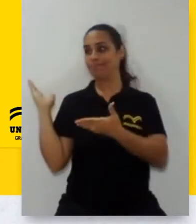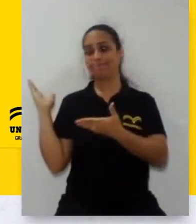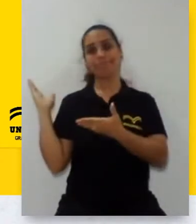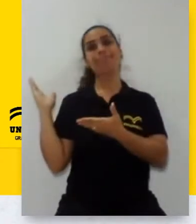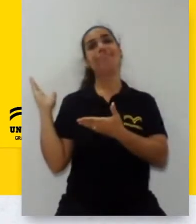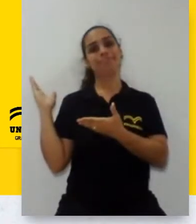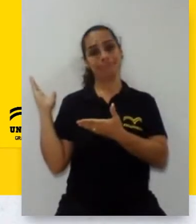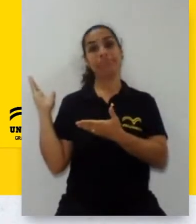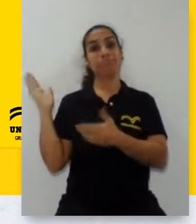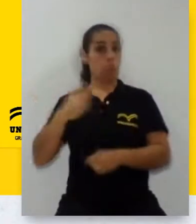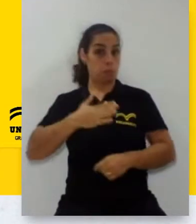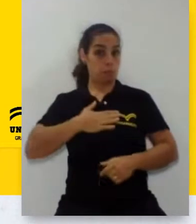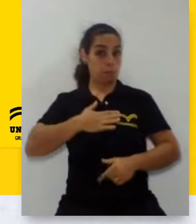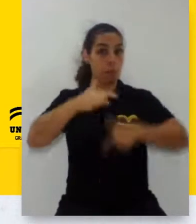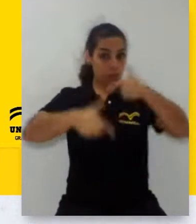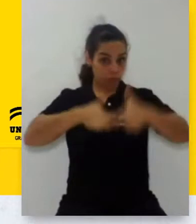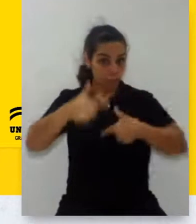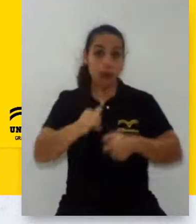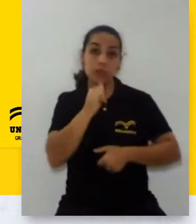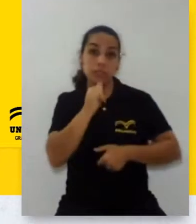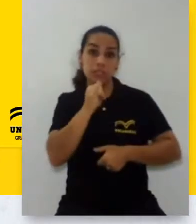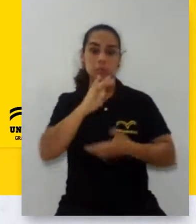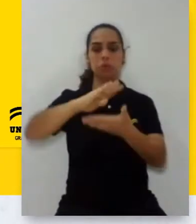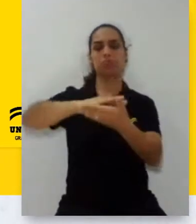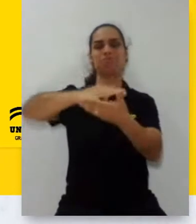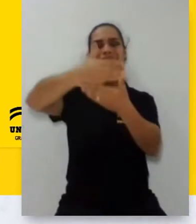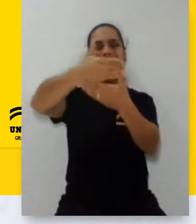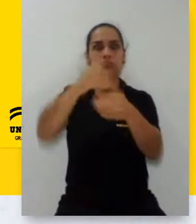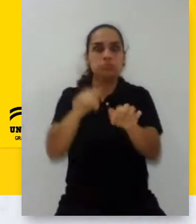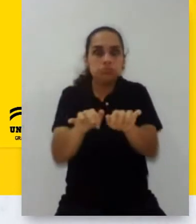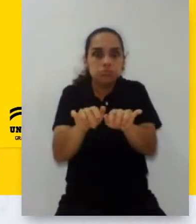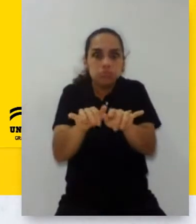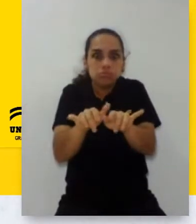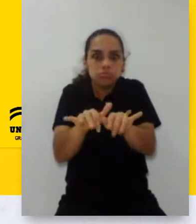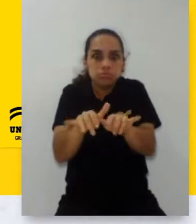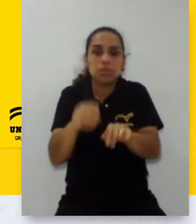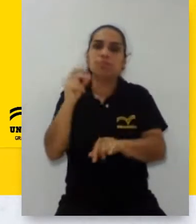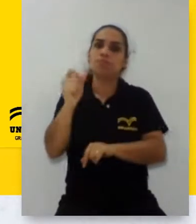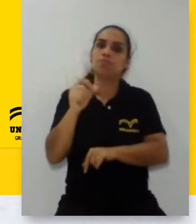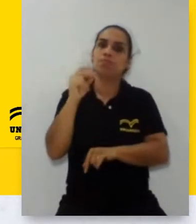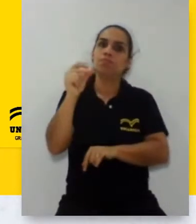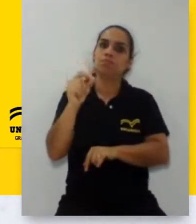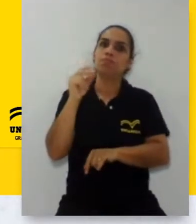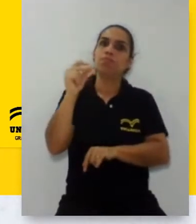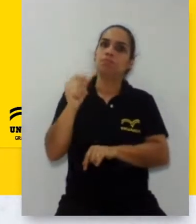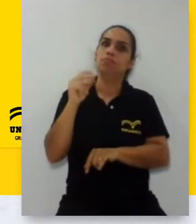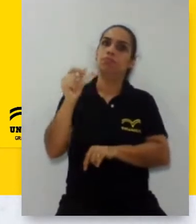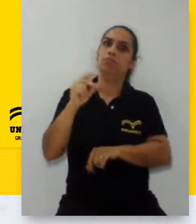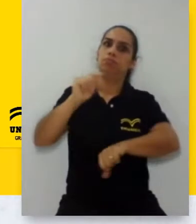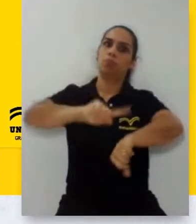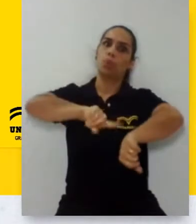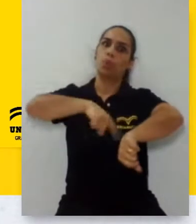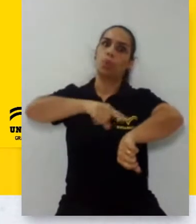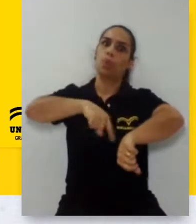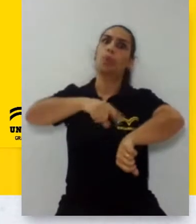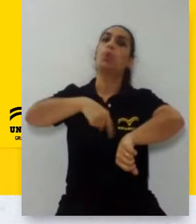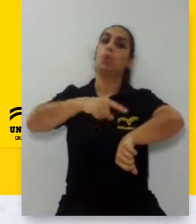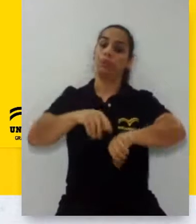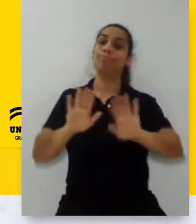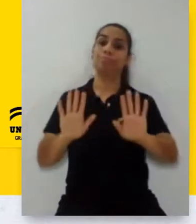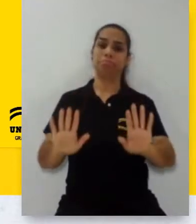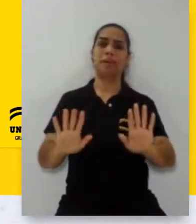sentado em frente a uma tela. E aí você pode estar se perguntando, mas o que que isso significa, né? Estou falando para vocês de sedentarismo. O que